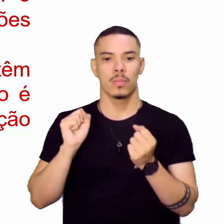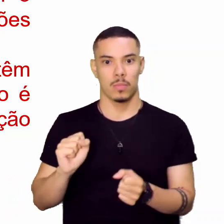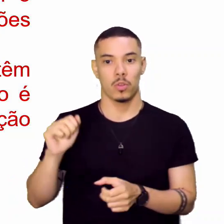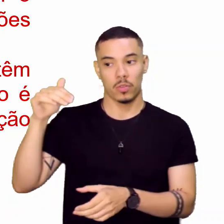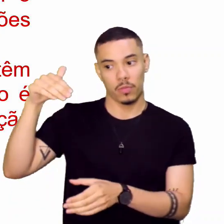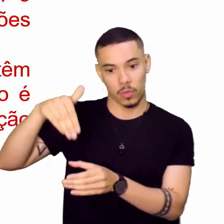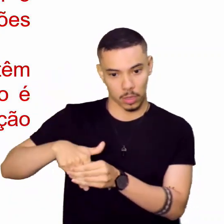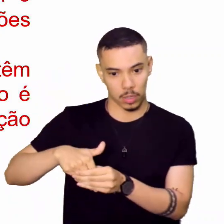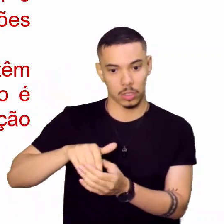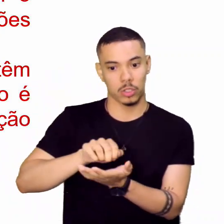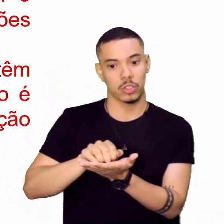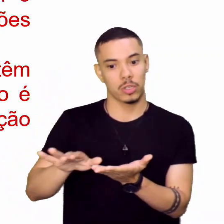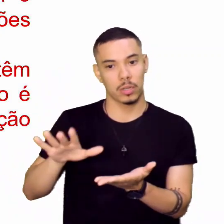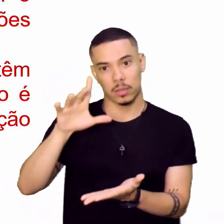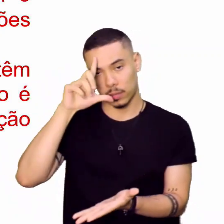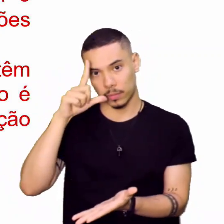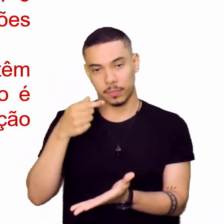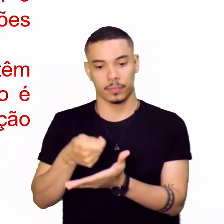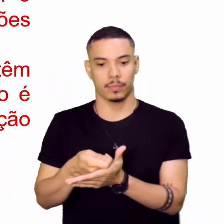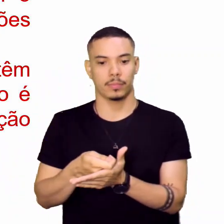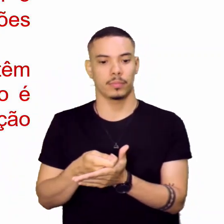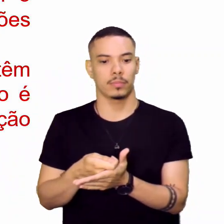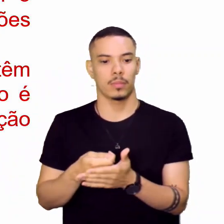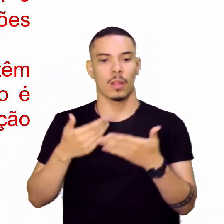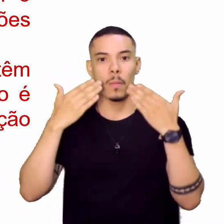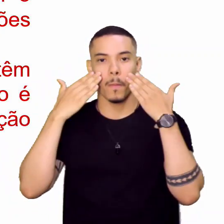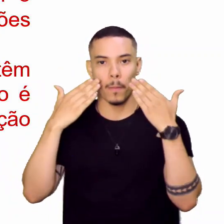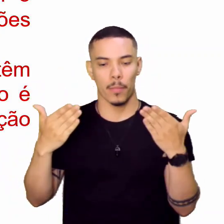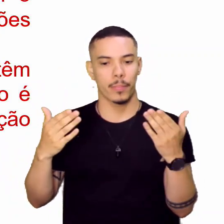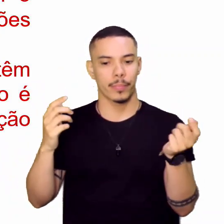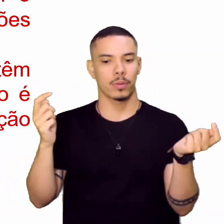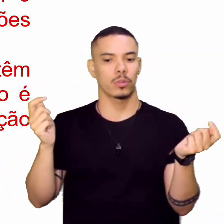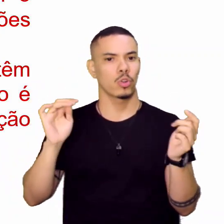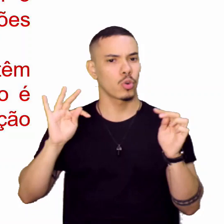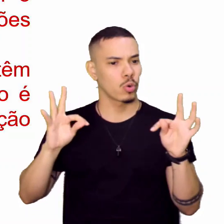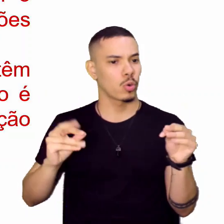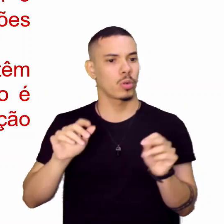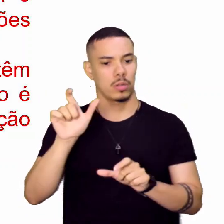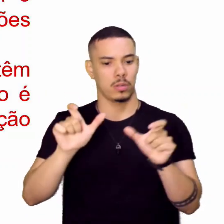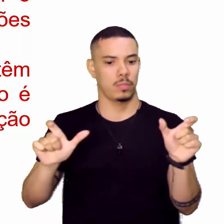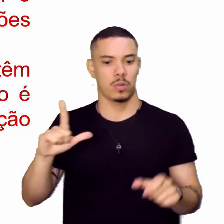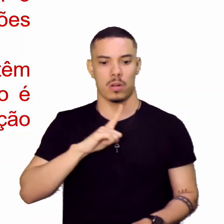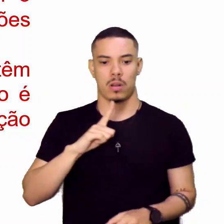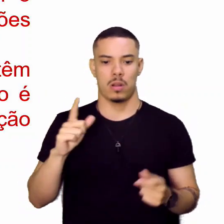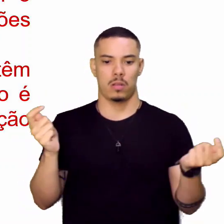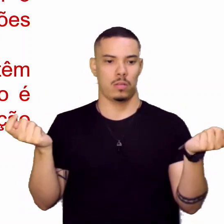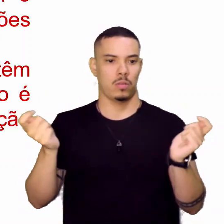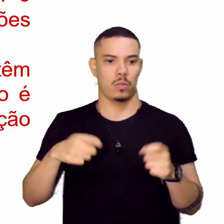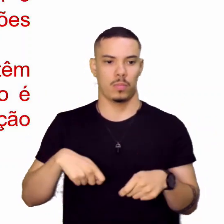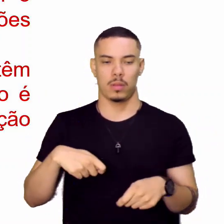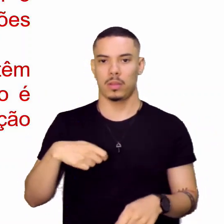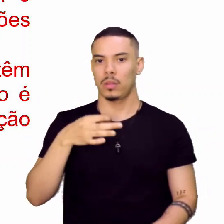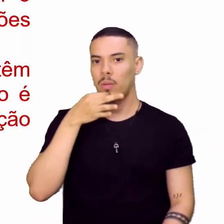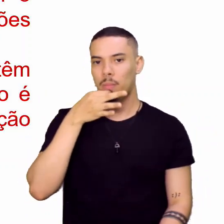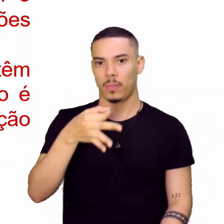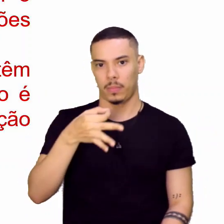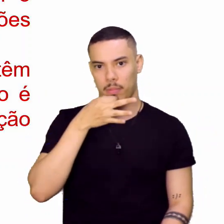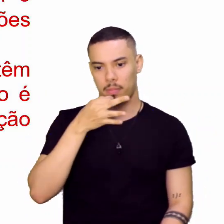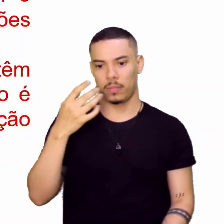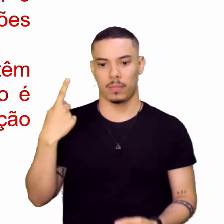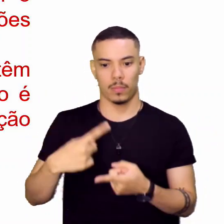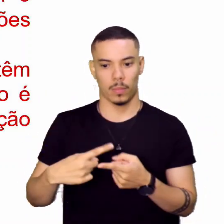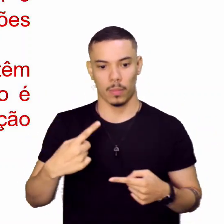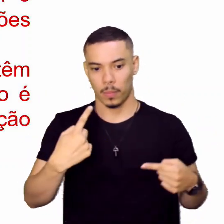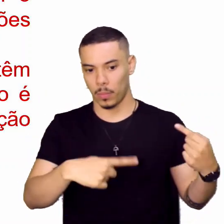decisões do ponto de vista público todos os cidadãos têm competência para o final pois a política